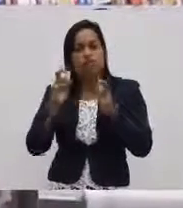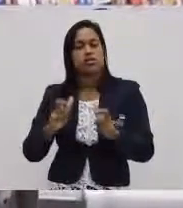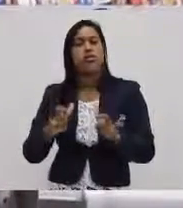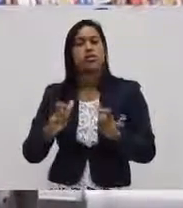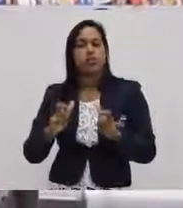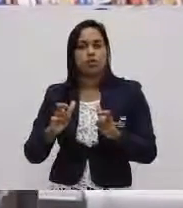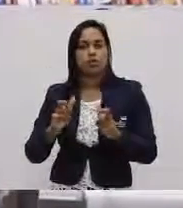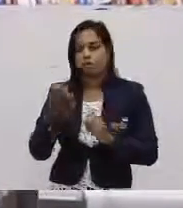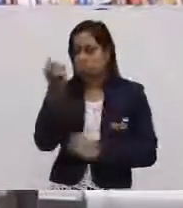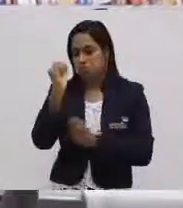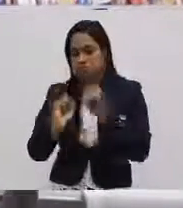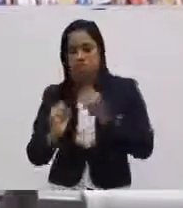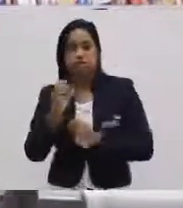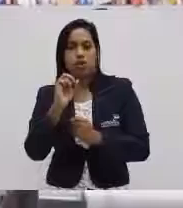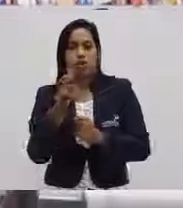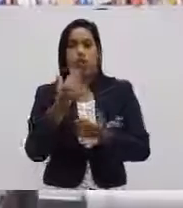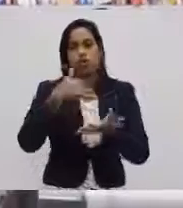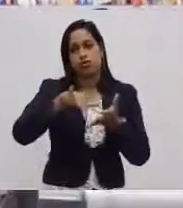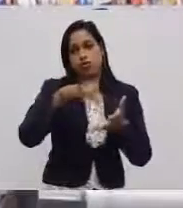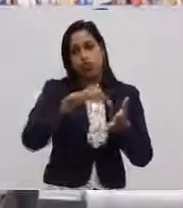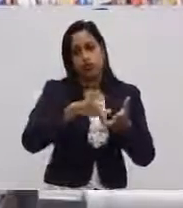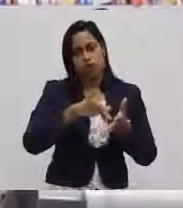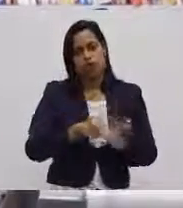indústria, seja ela um escritório.